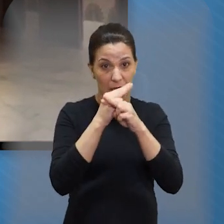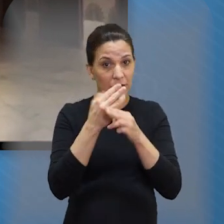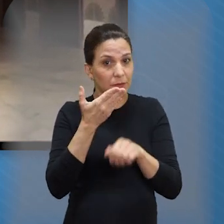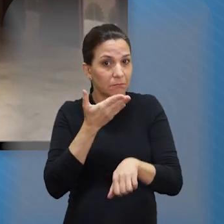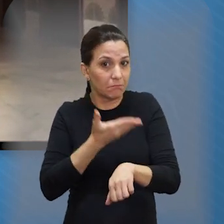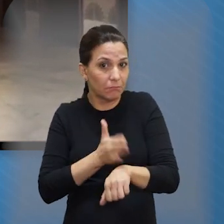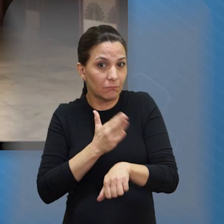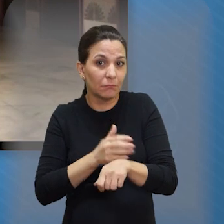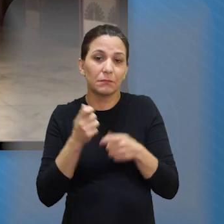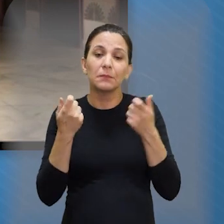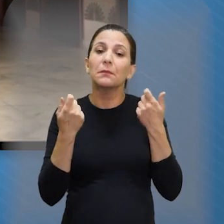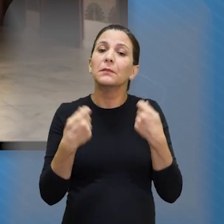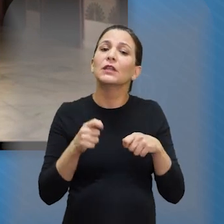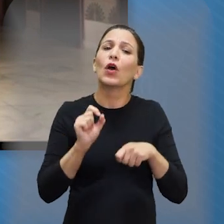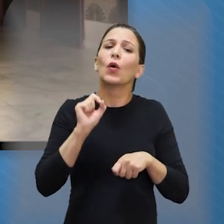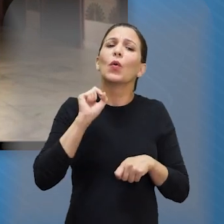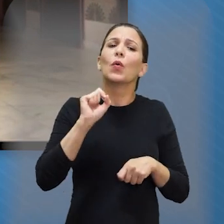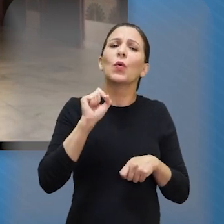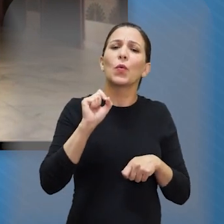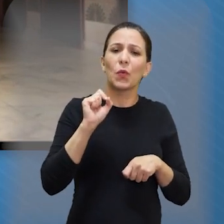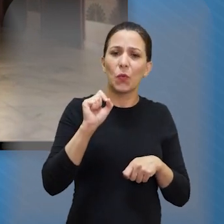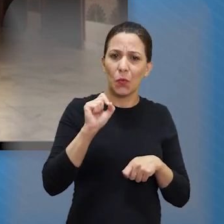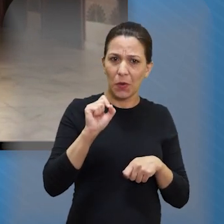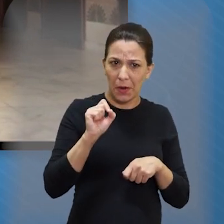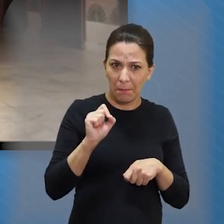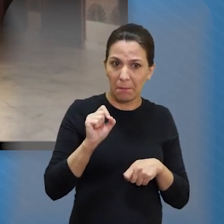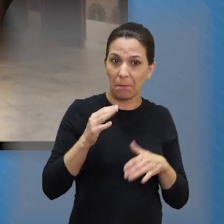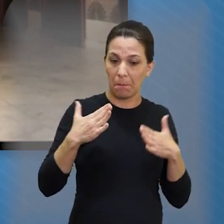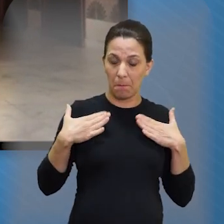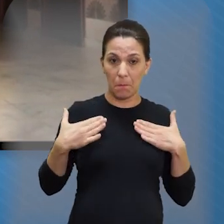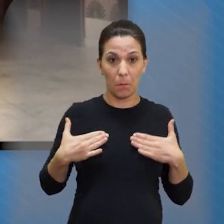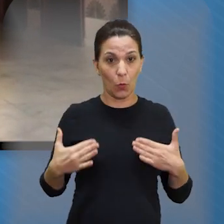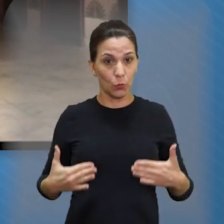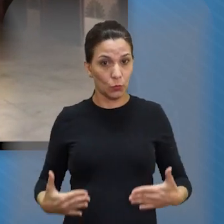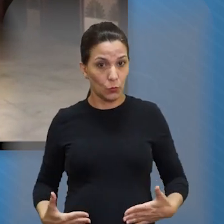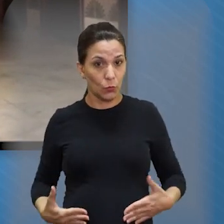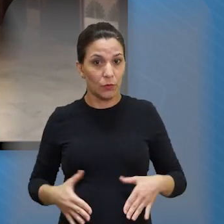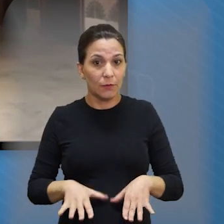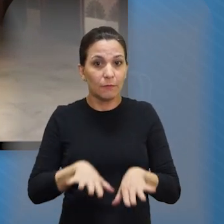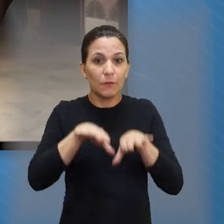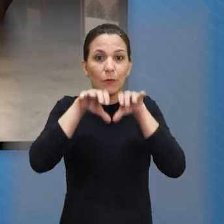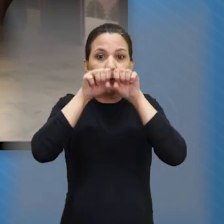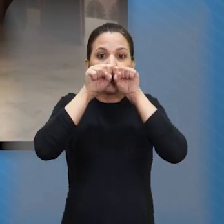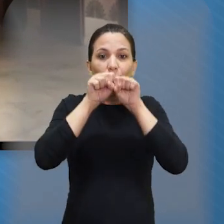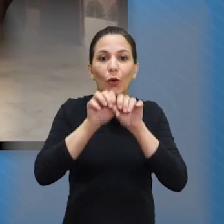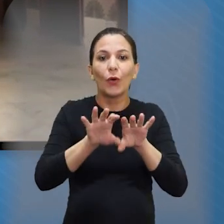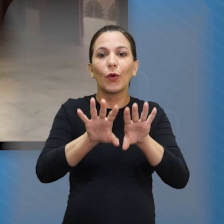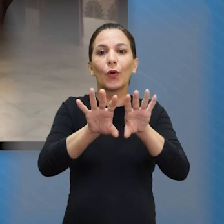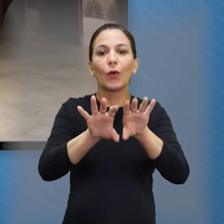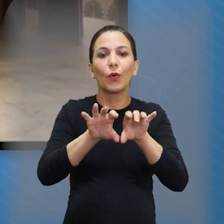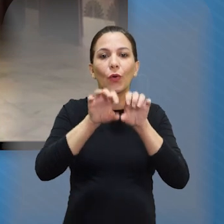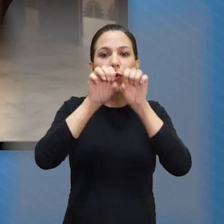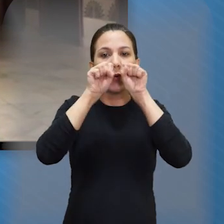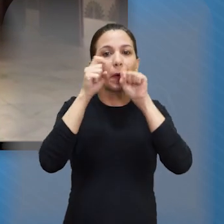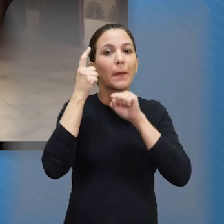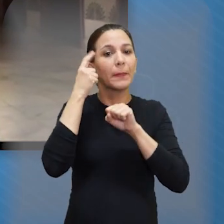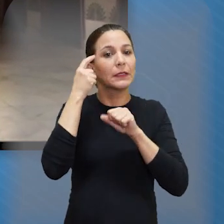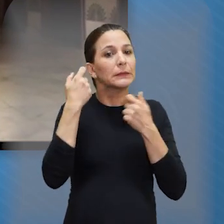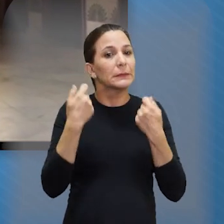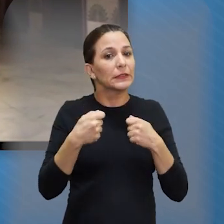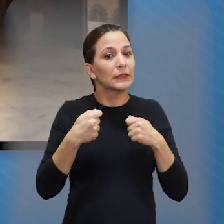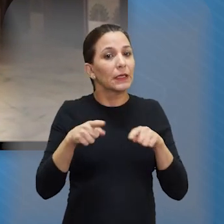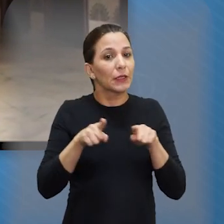eu estou no Pilates, eu preciso pensar, né, na minha postura, na minha respiração, no limite do meu